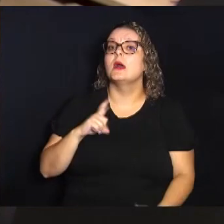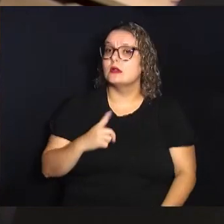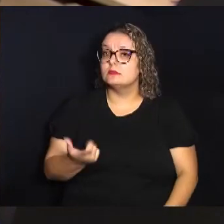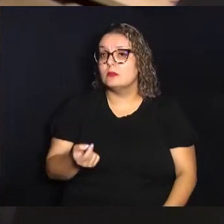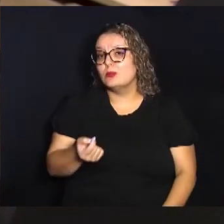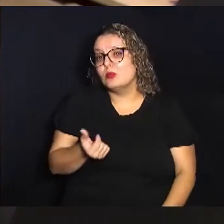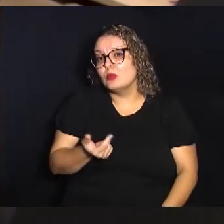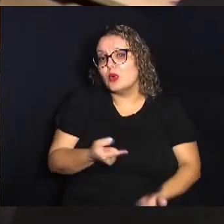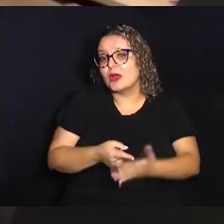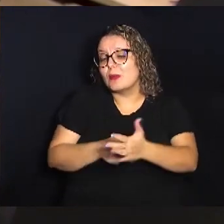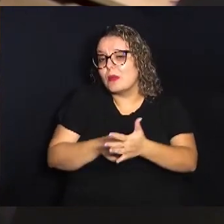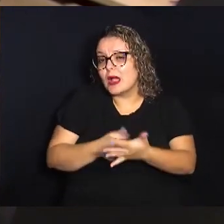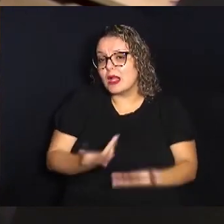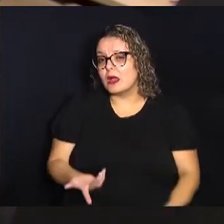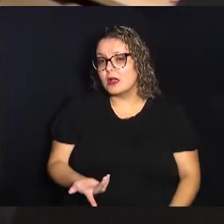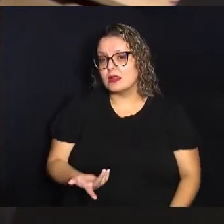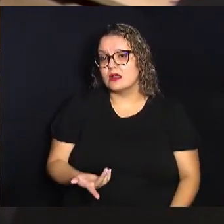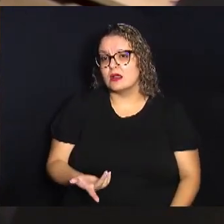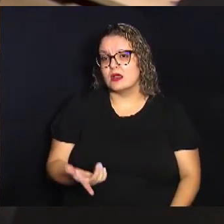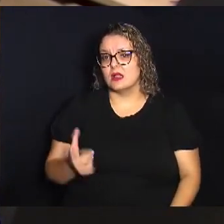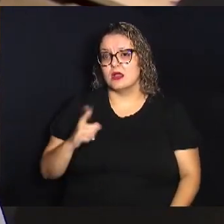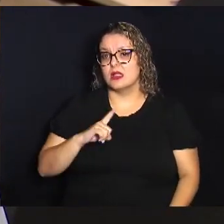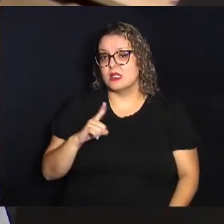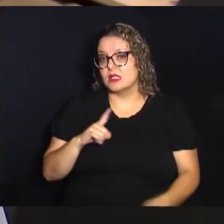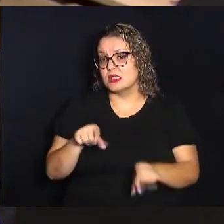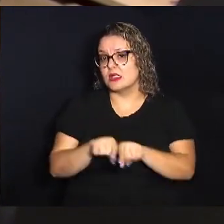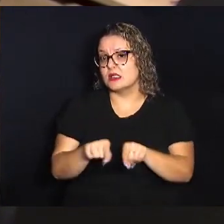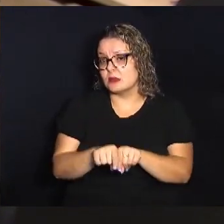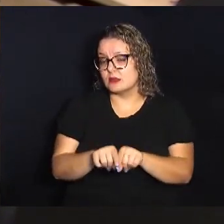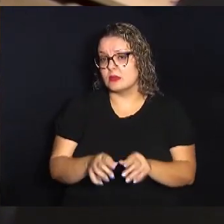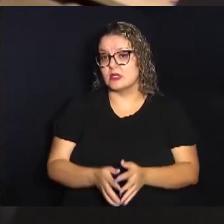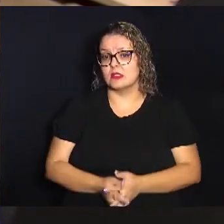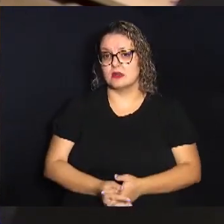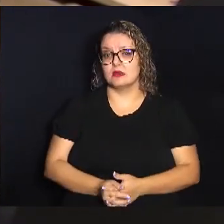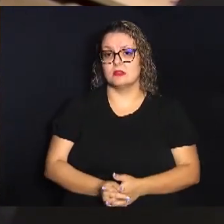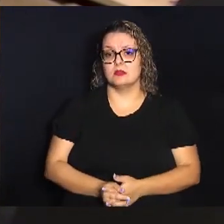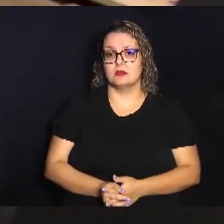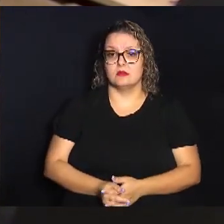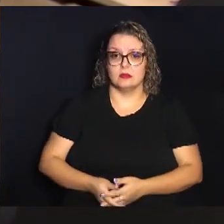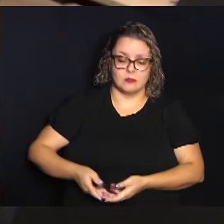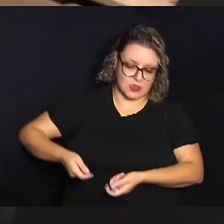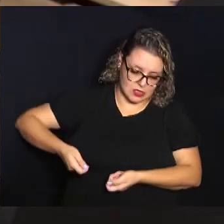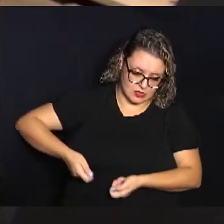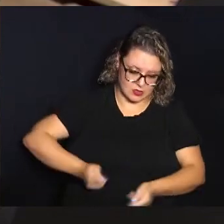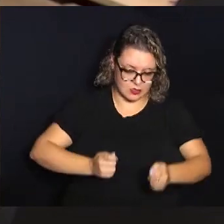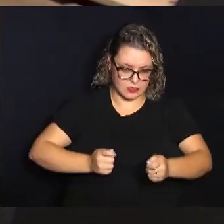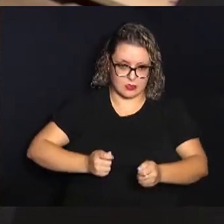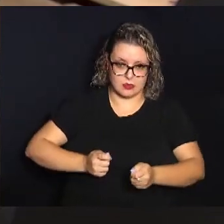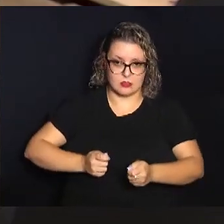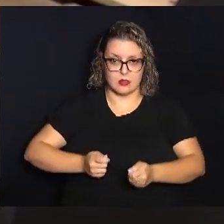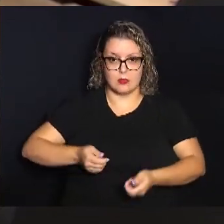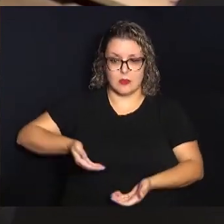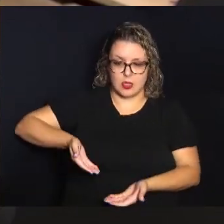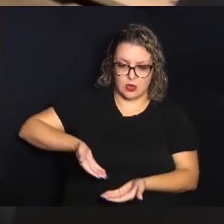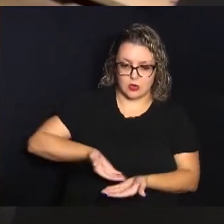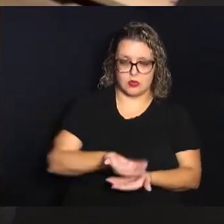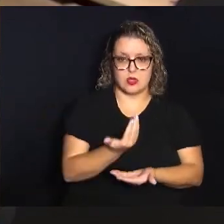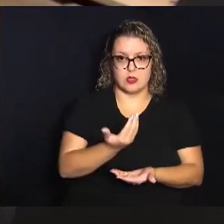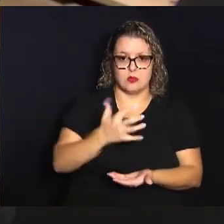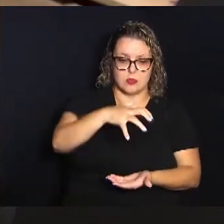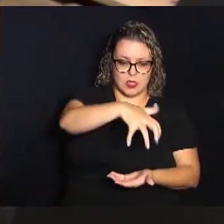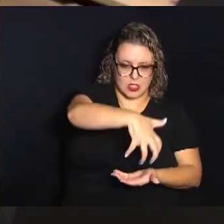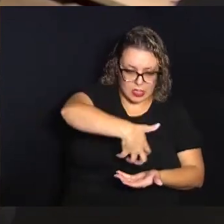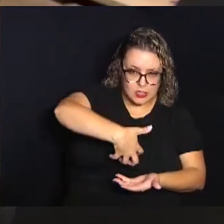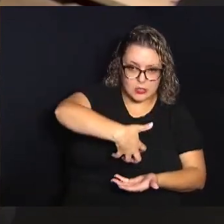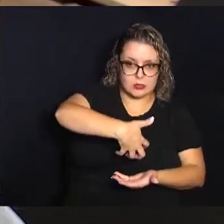que que eles têm pouco maquinário pouquíssimo tem até uma uma pá uma carregadeira